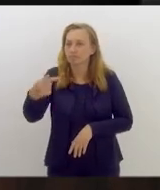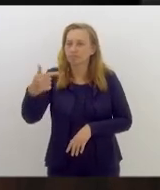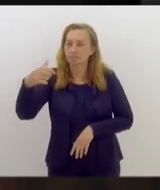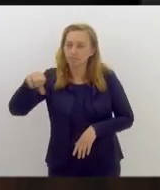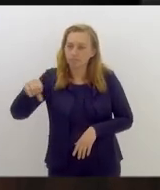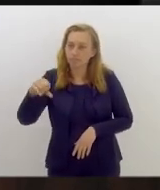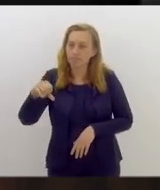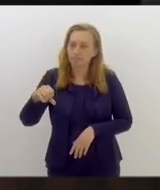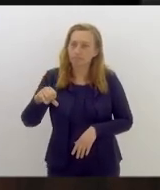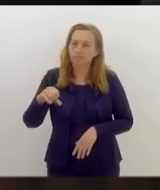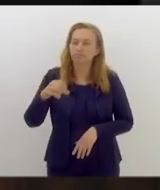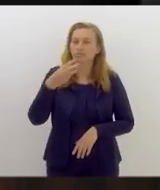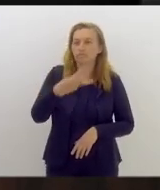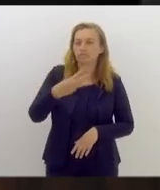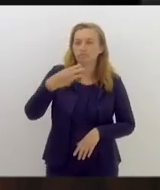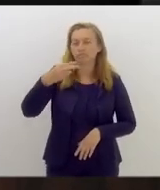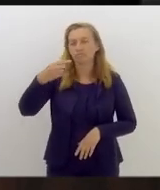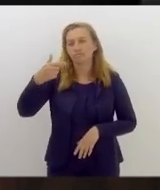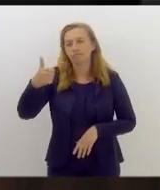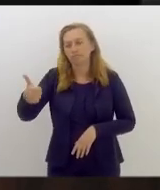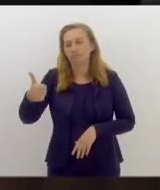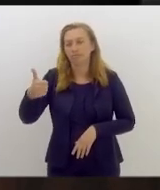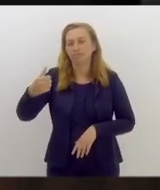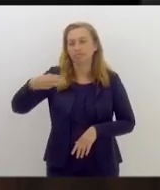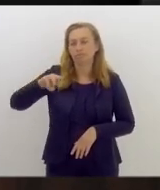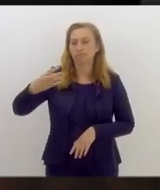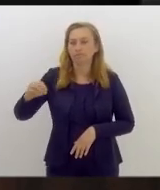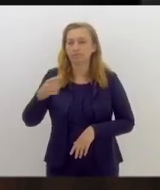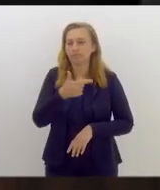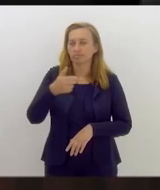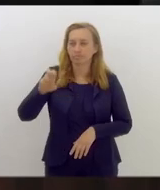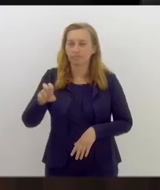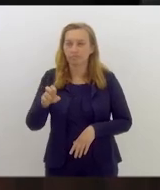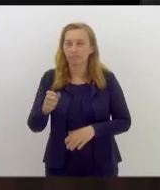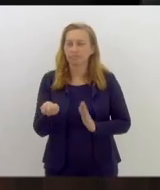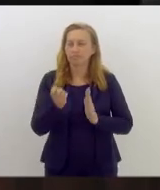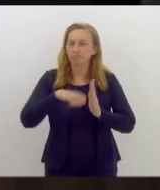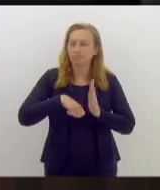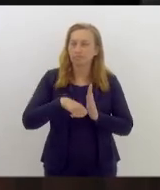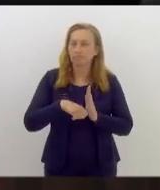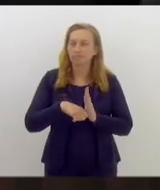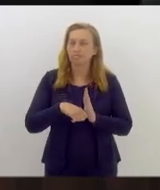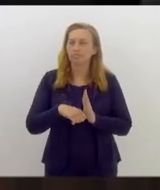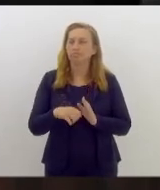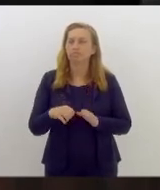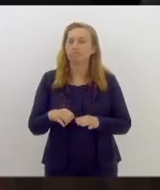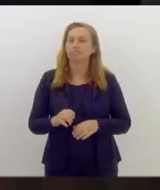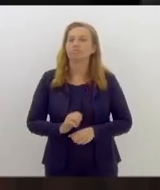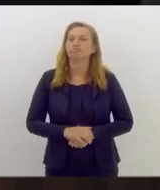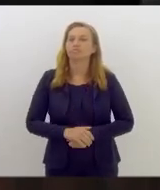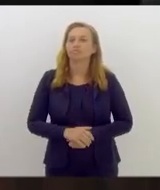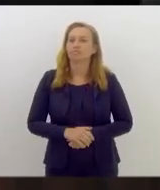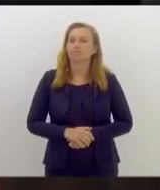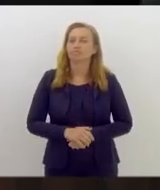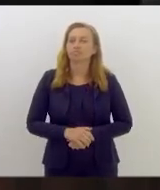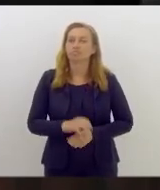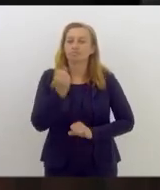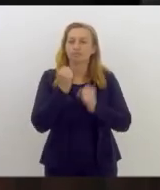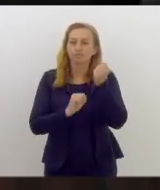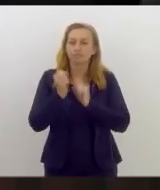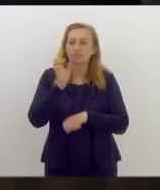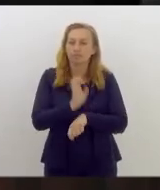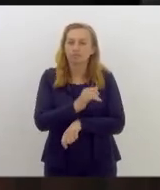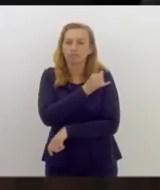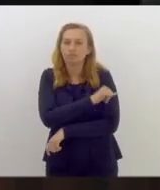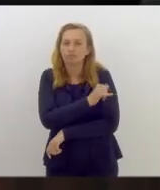6.979. de 31 de março de 15, que dispõe sobre o tratamento tributário especial de caráter regional aplicado aos estabelecimentos industriais do Estado do Rio de